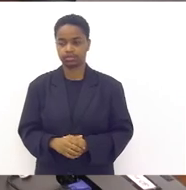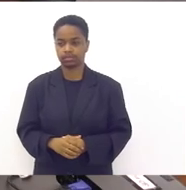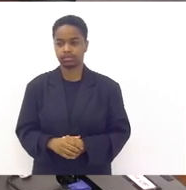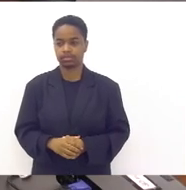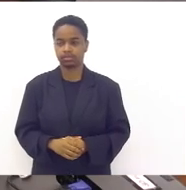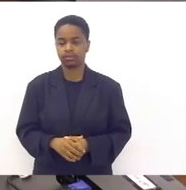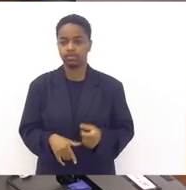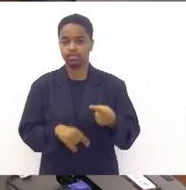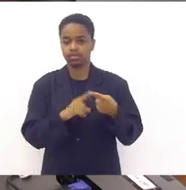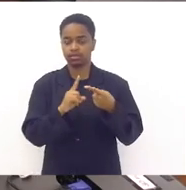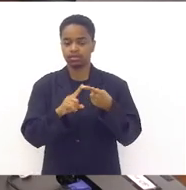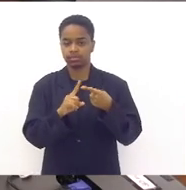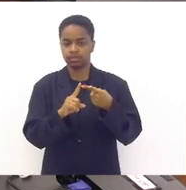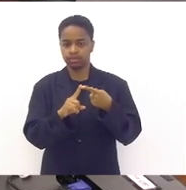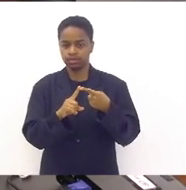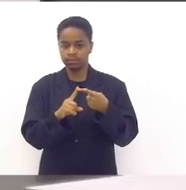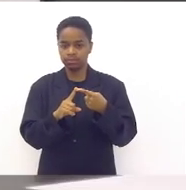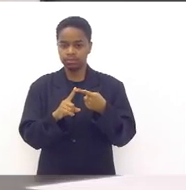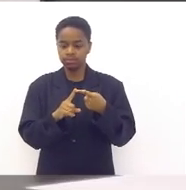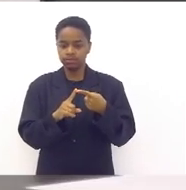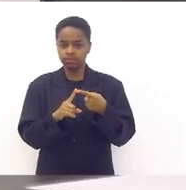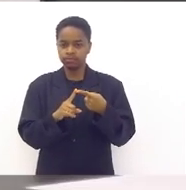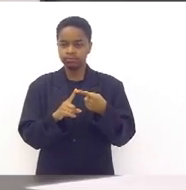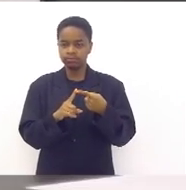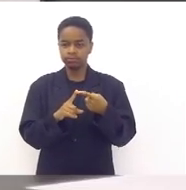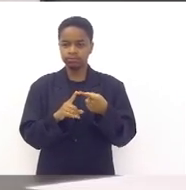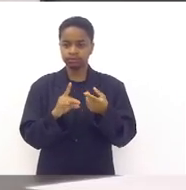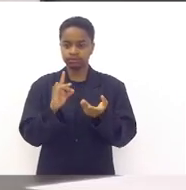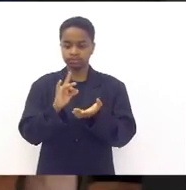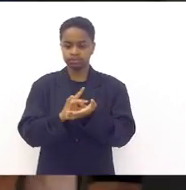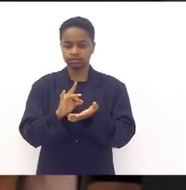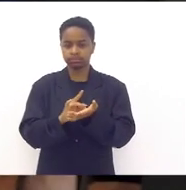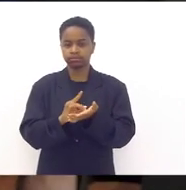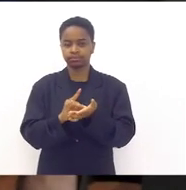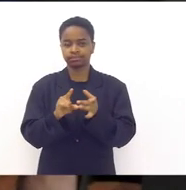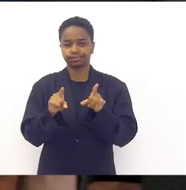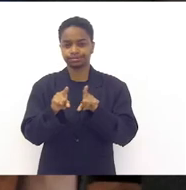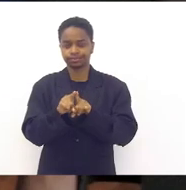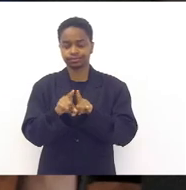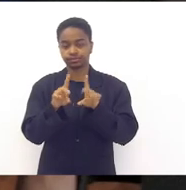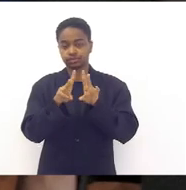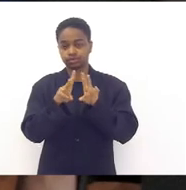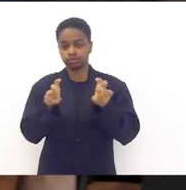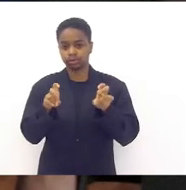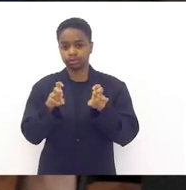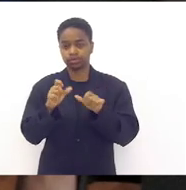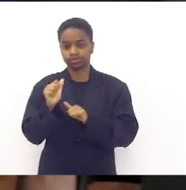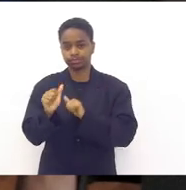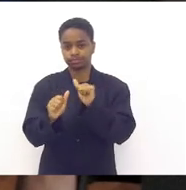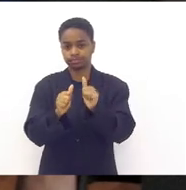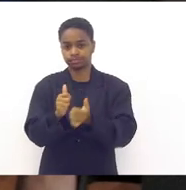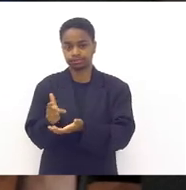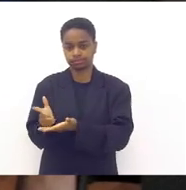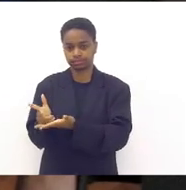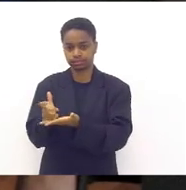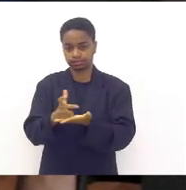O primeiro deles é, de fato, também sobre a reforma tributária.